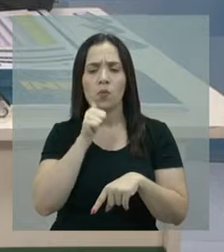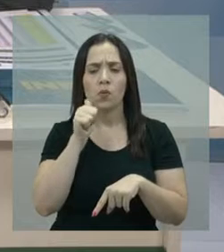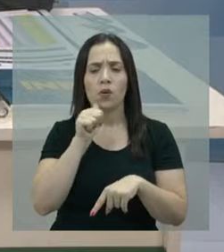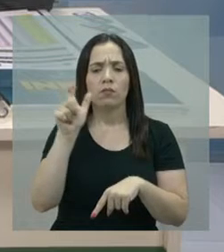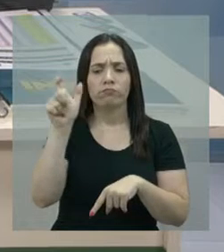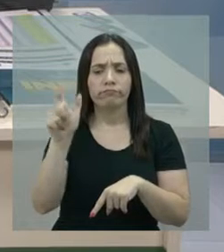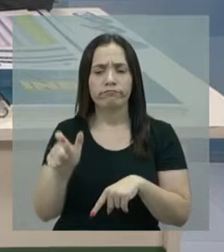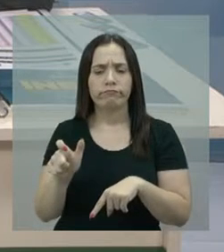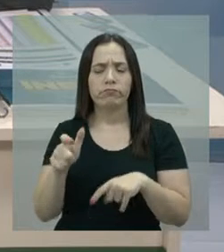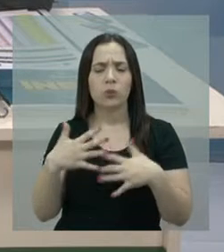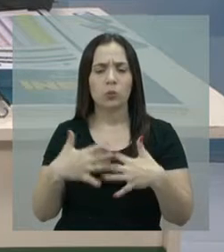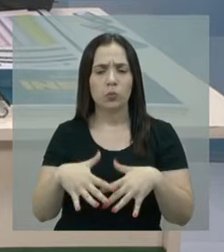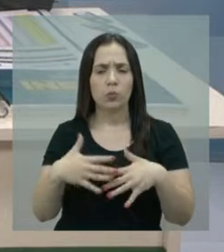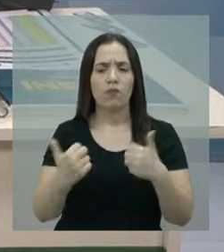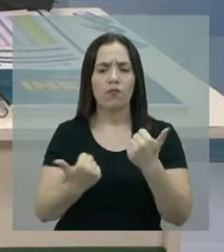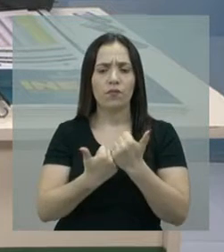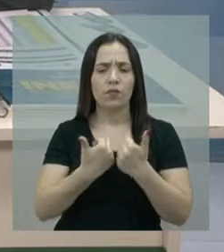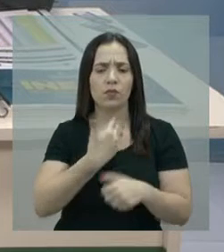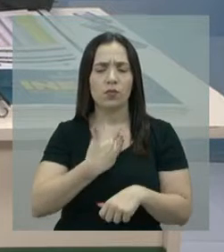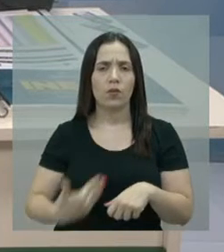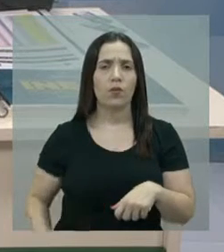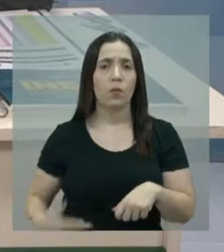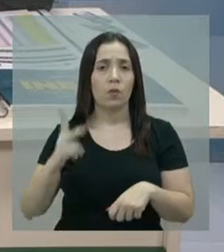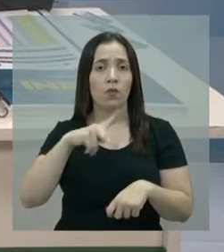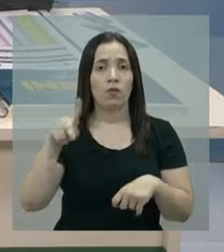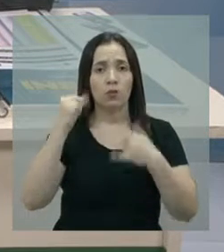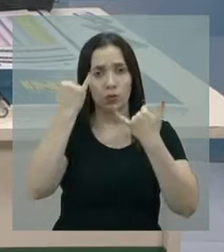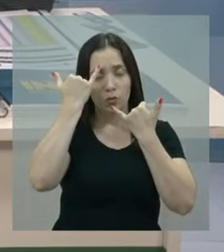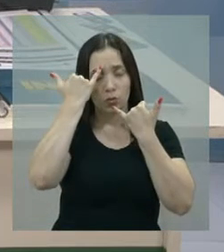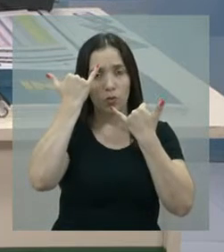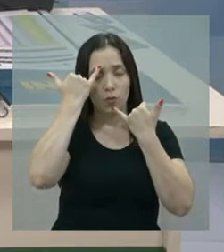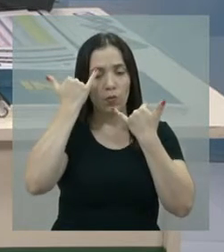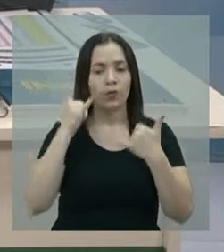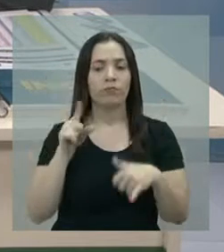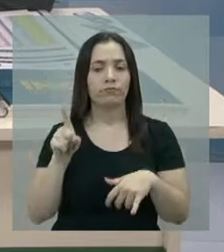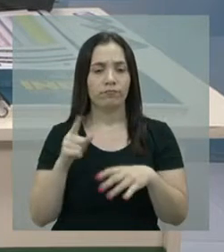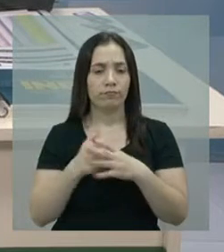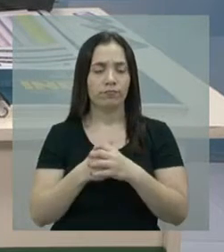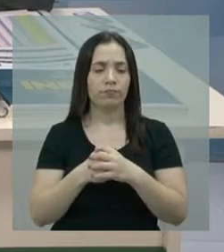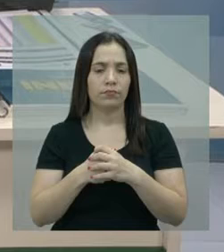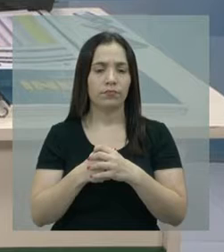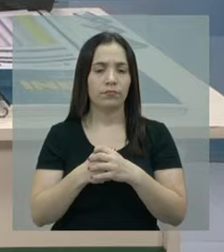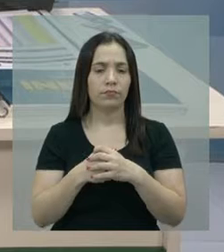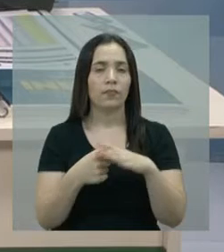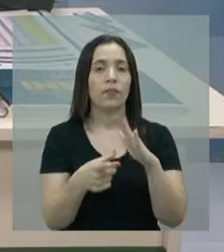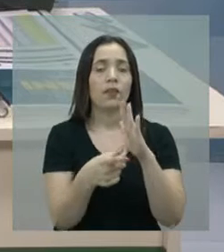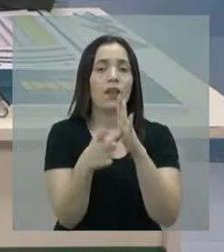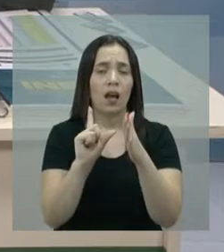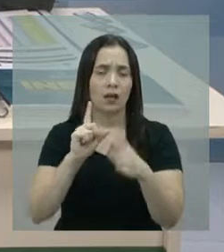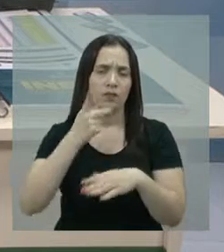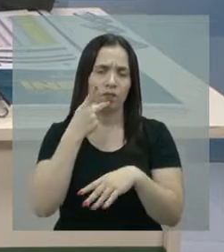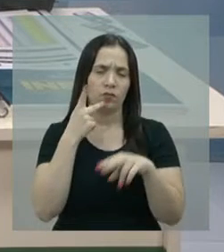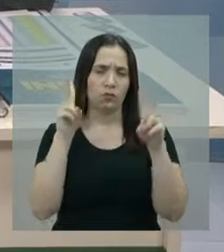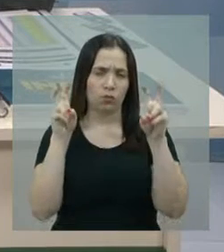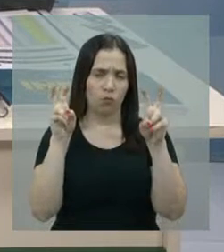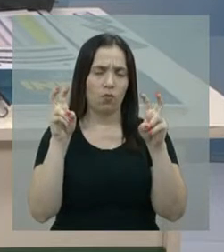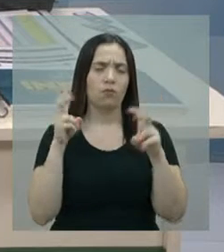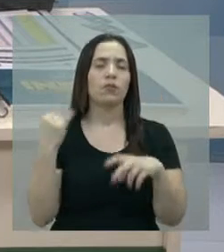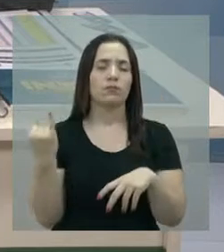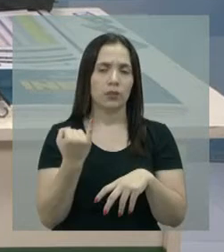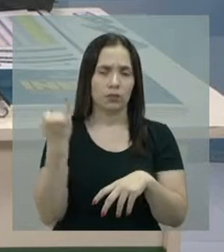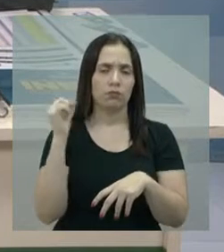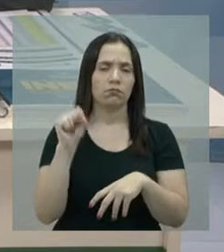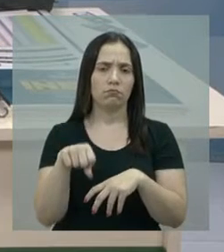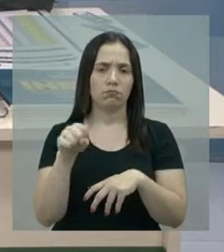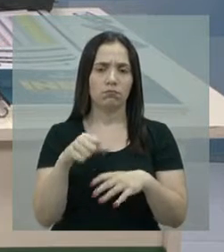nossa governadora, a nossa vice-governadora, a professora Isolda. Antes de a gente entrar nesse assunto do FUNDEB, João, é muito importante isso aí, falar